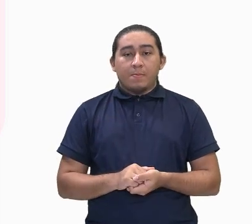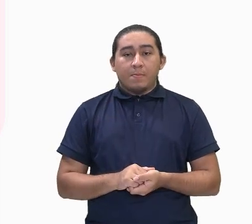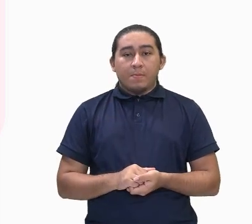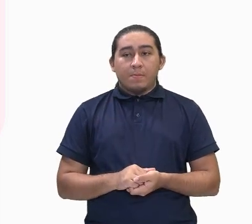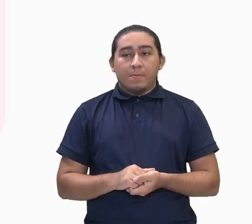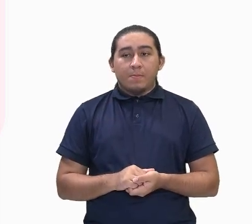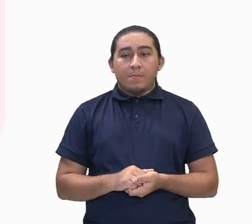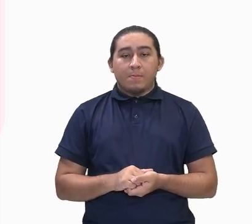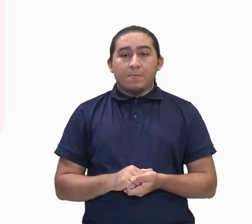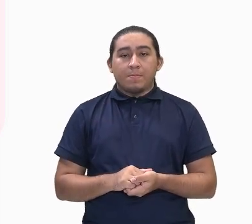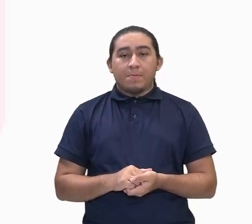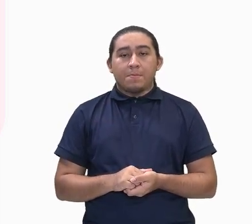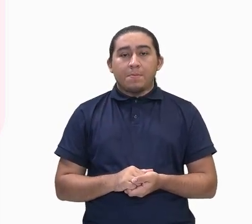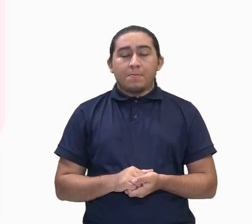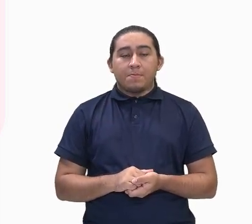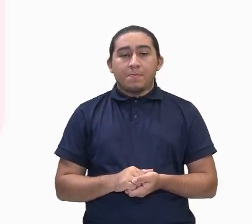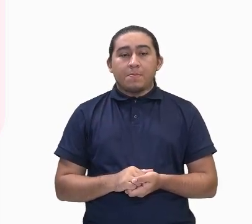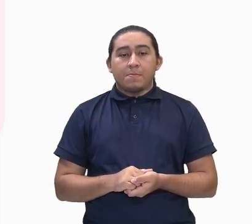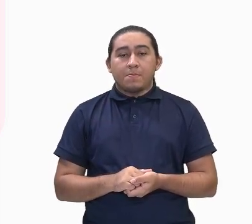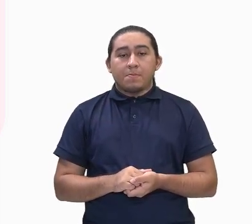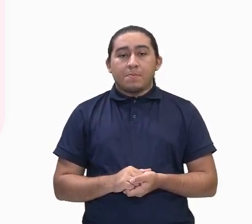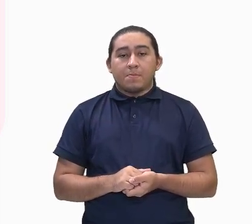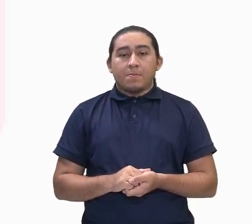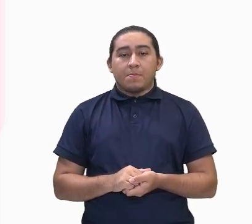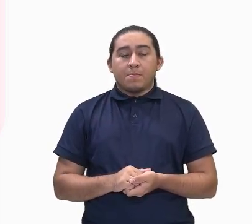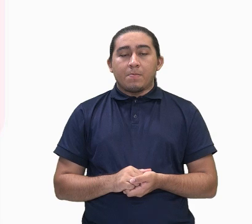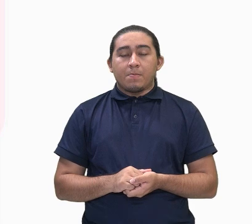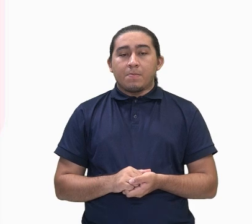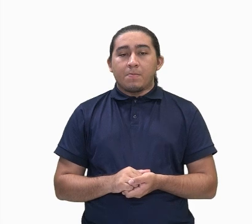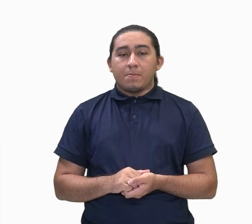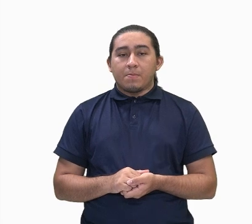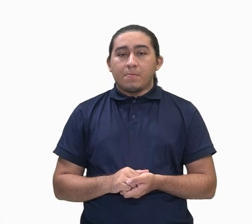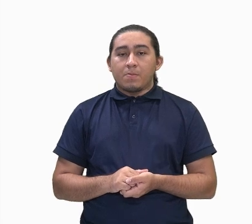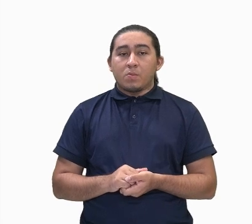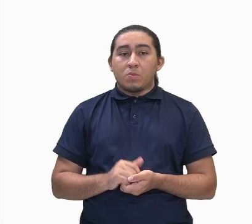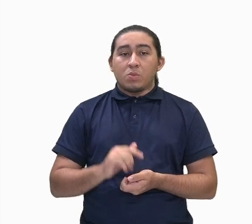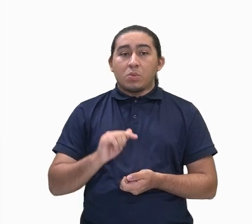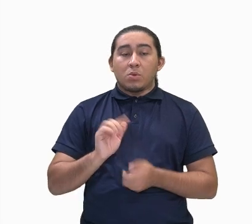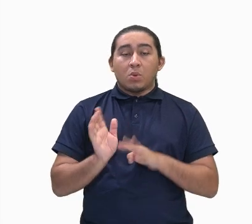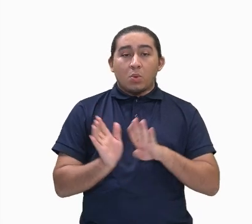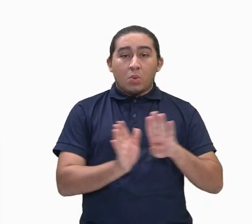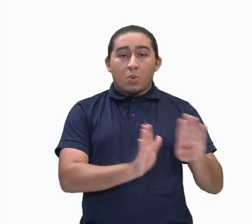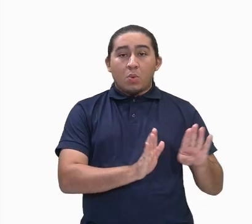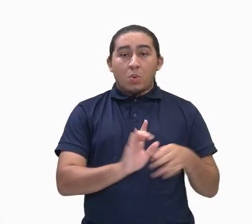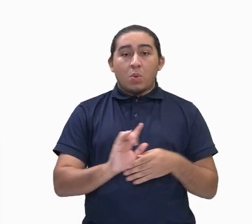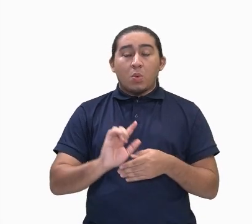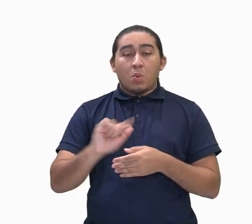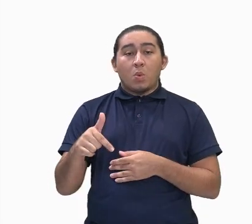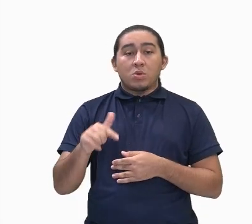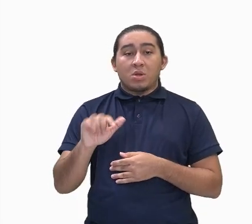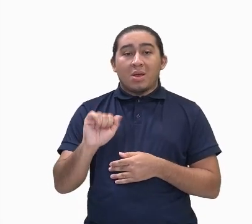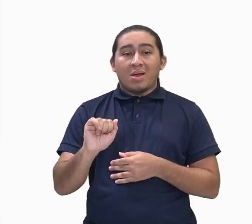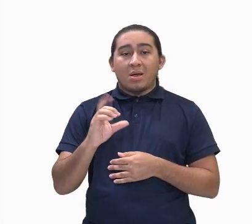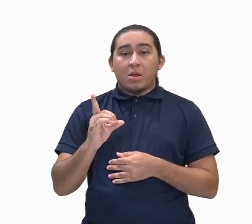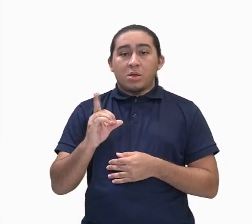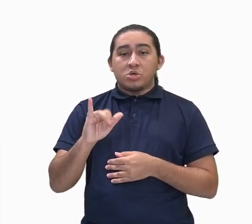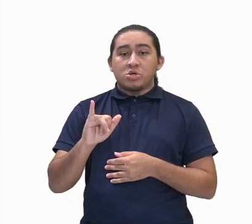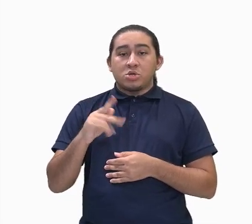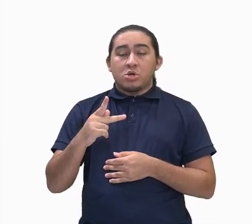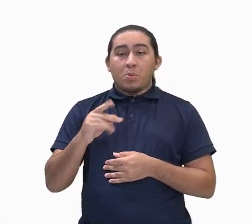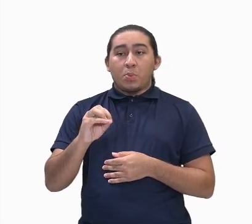O outro tecido conjuntivo que a gente observa é o tecido conjuntivo adiposo, e ele é rico em células que